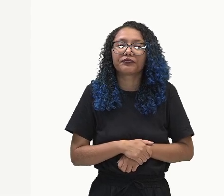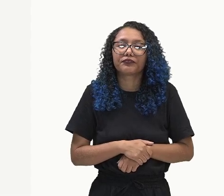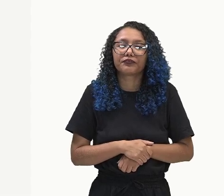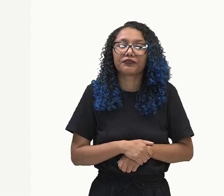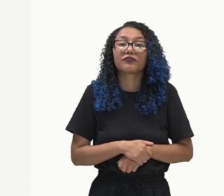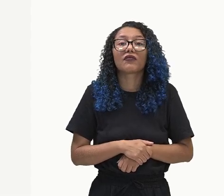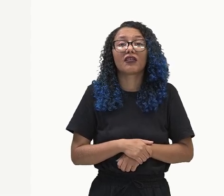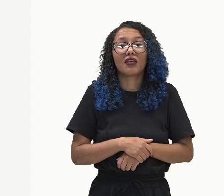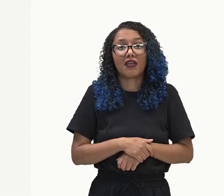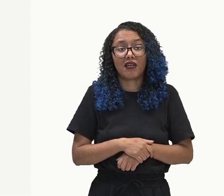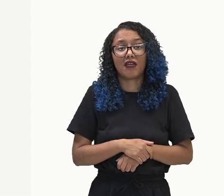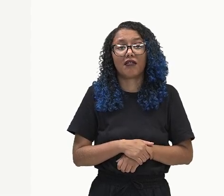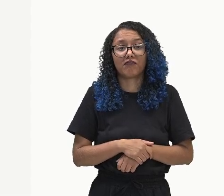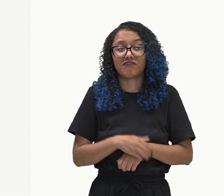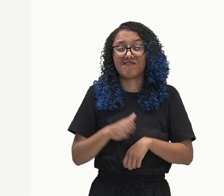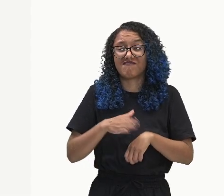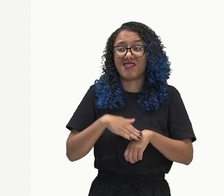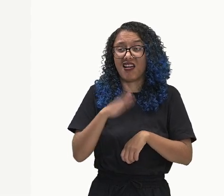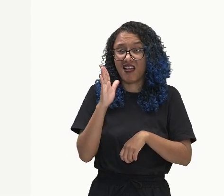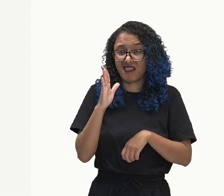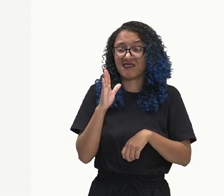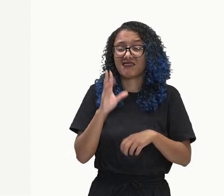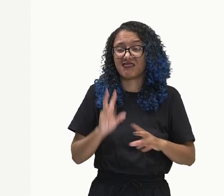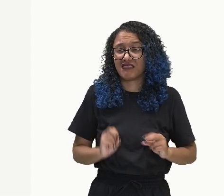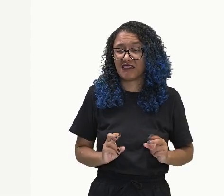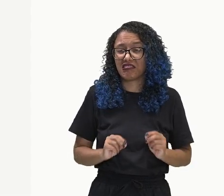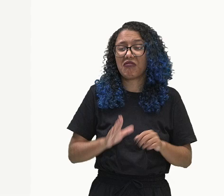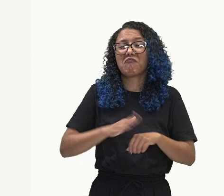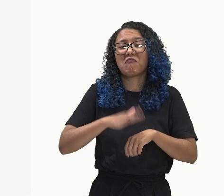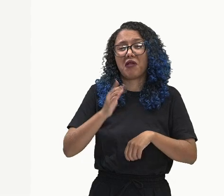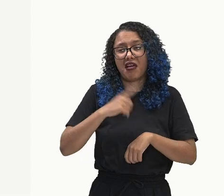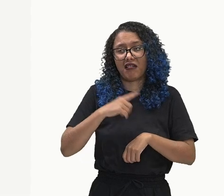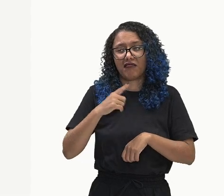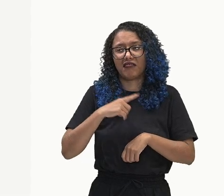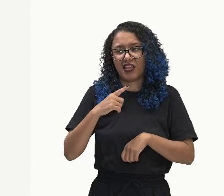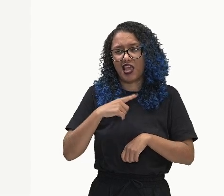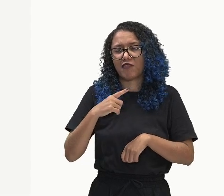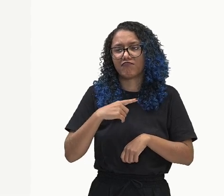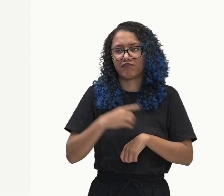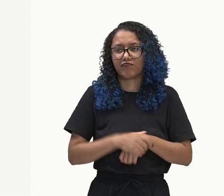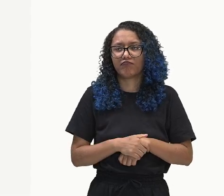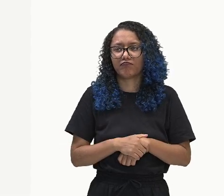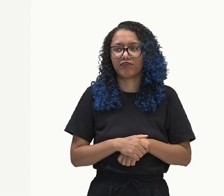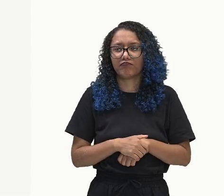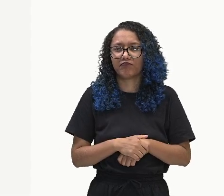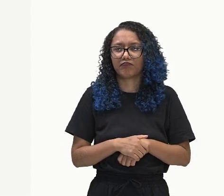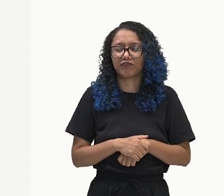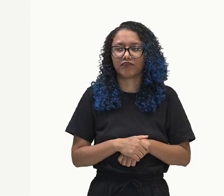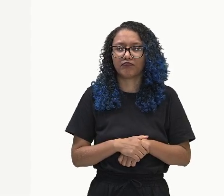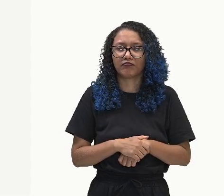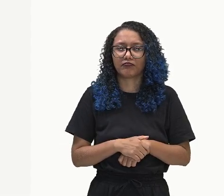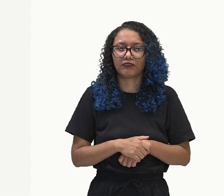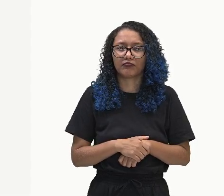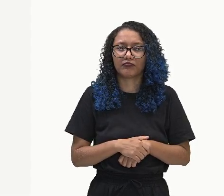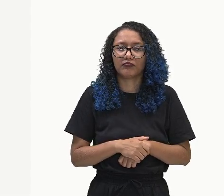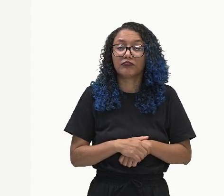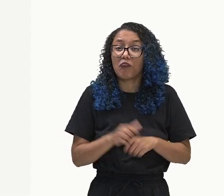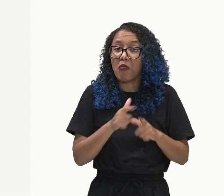nas mulheres, infelizmente, é um dos mais acometidos, é um dos que mais